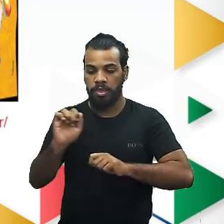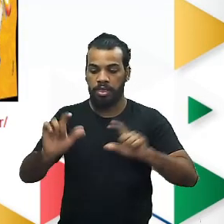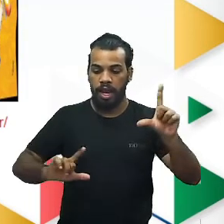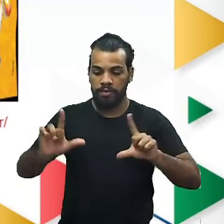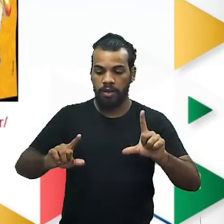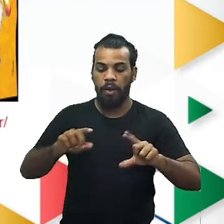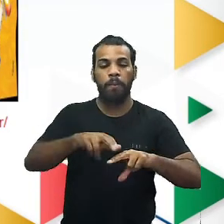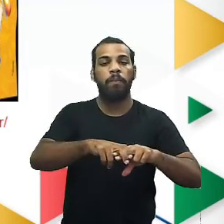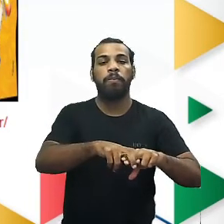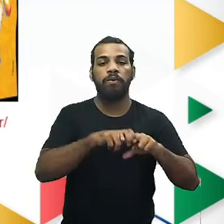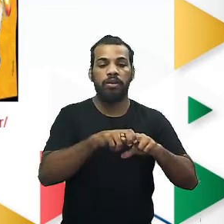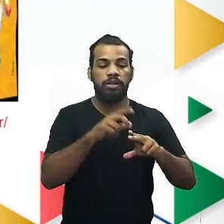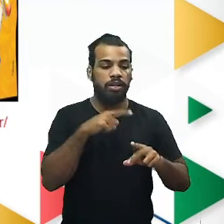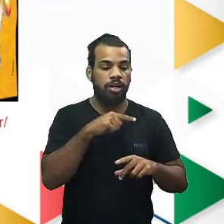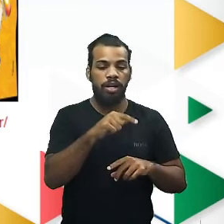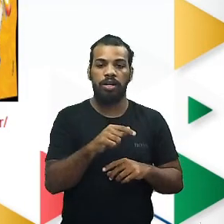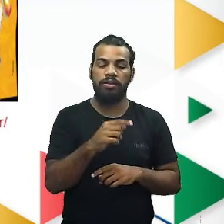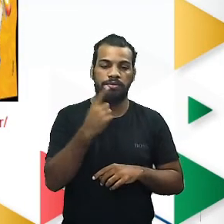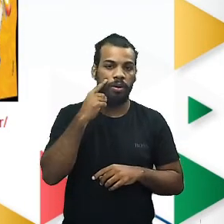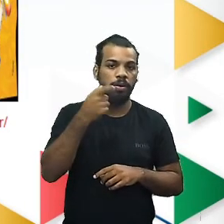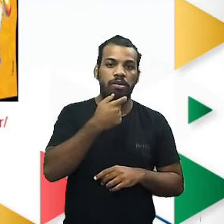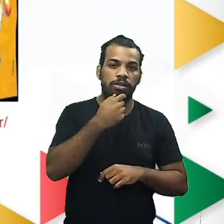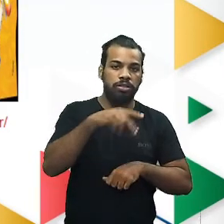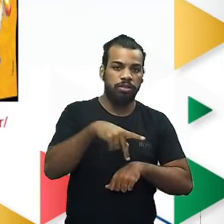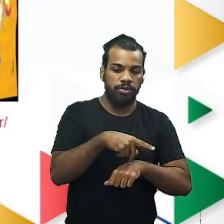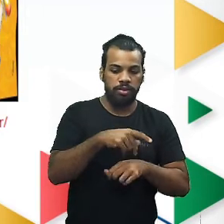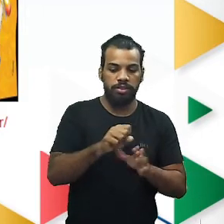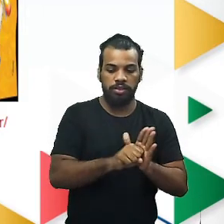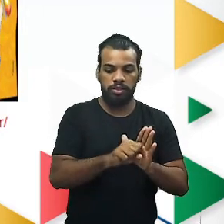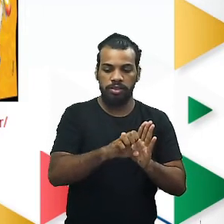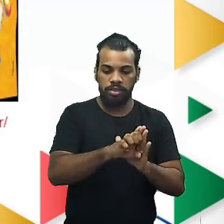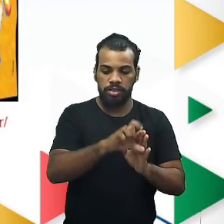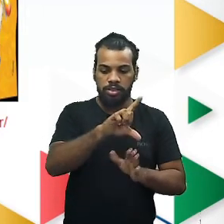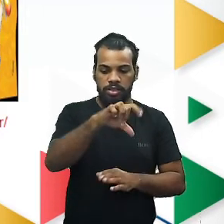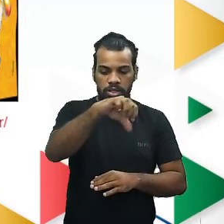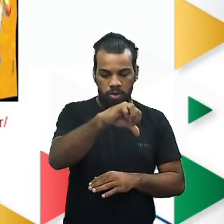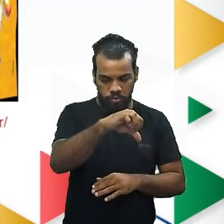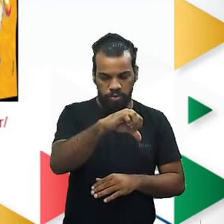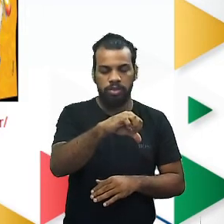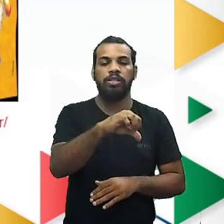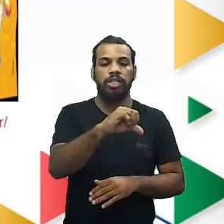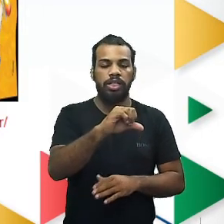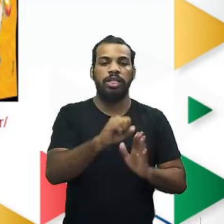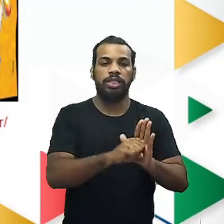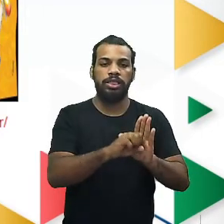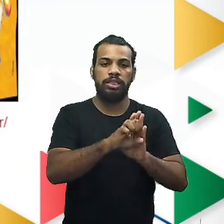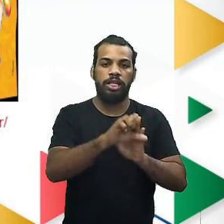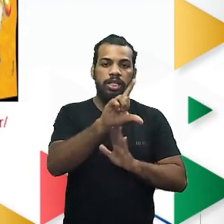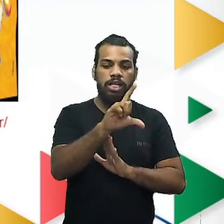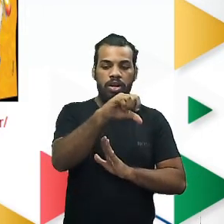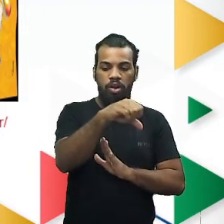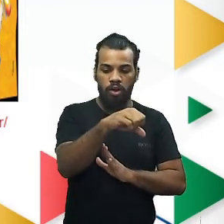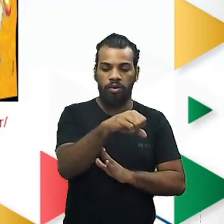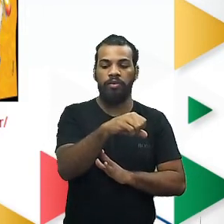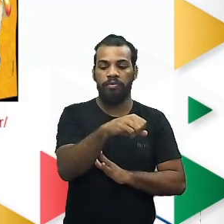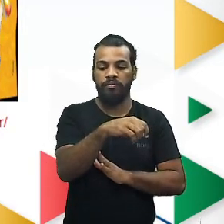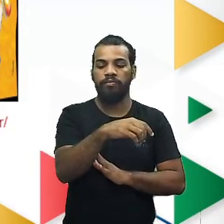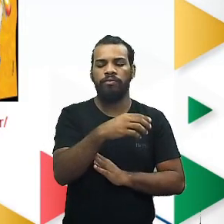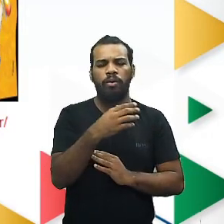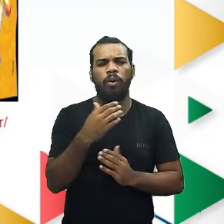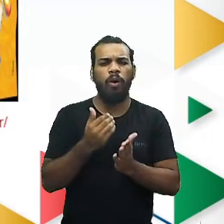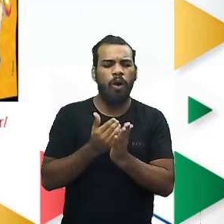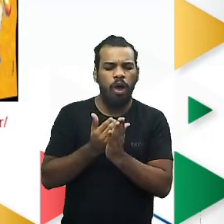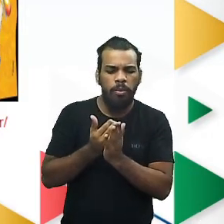pela comédia musical surgida na Inglaterra do século XIX, no final do século XIX. Porque assim, minha gente, no